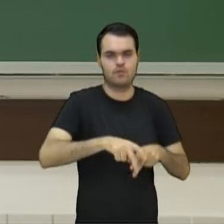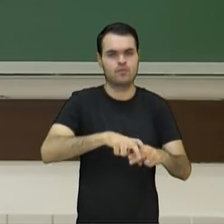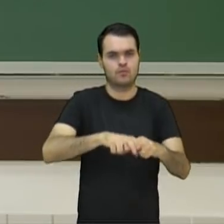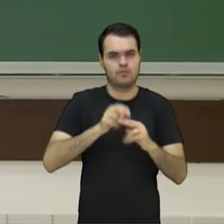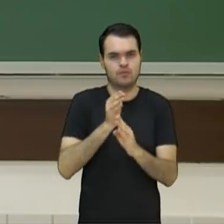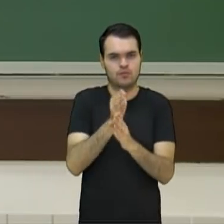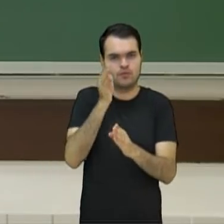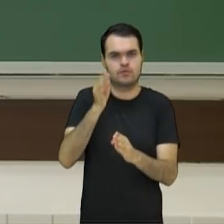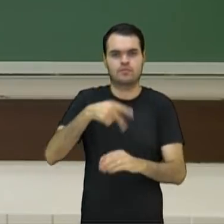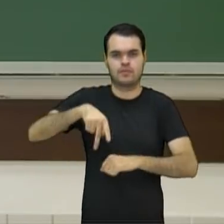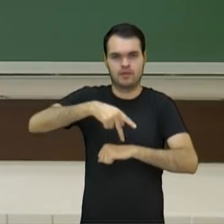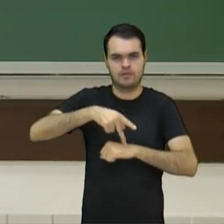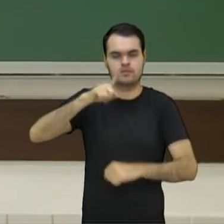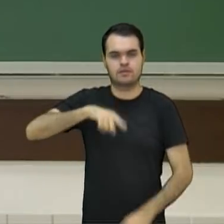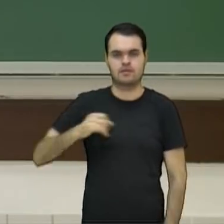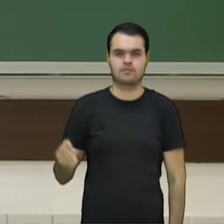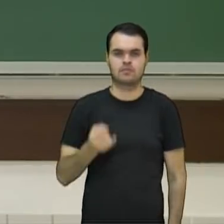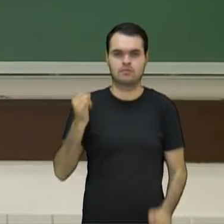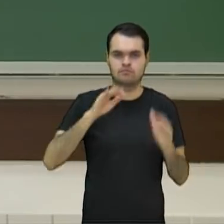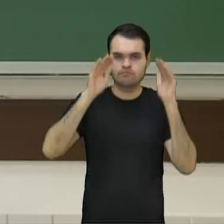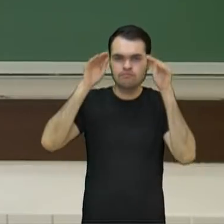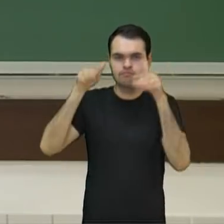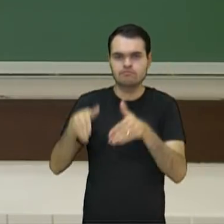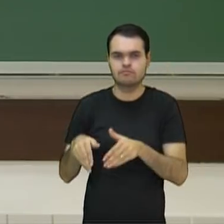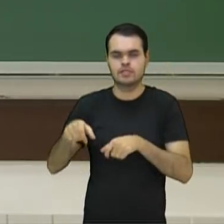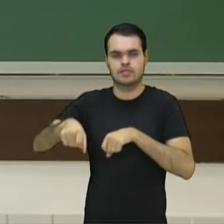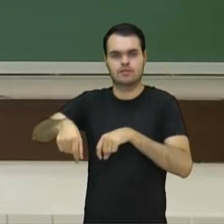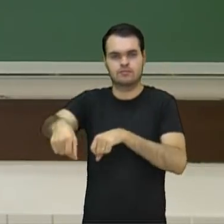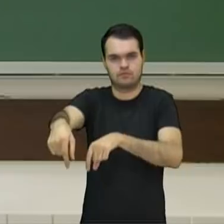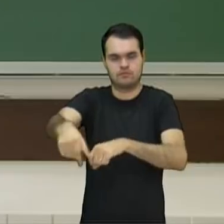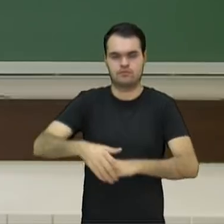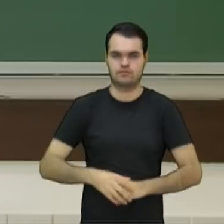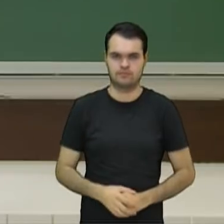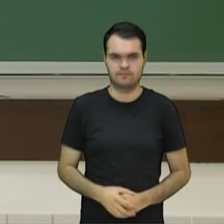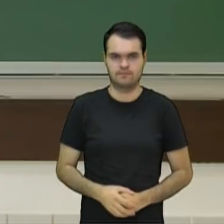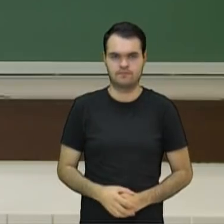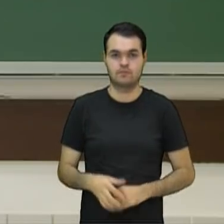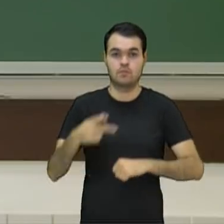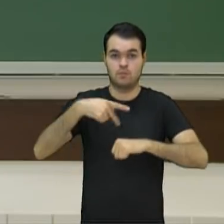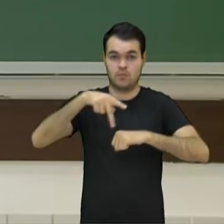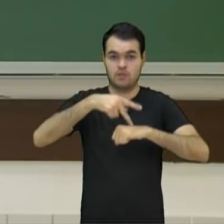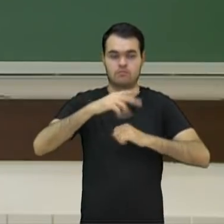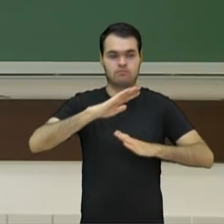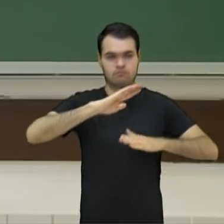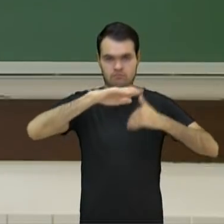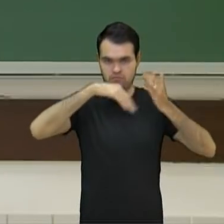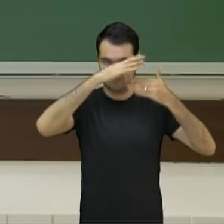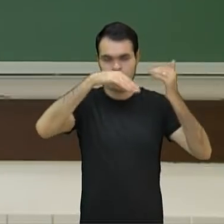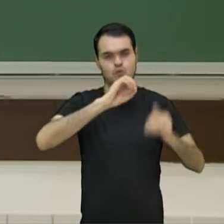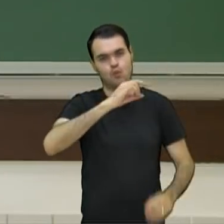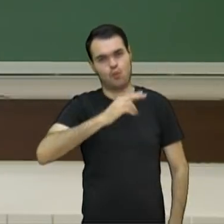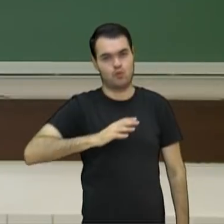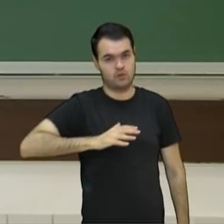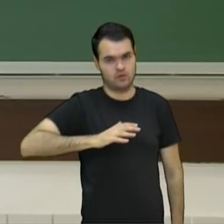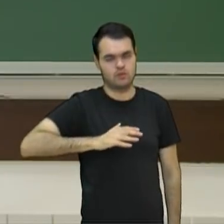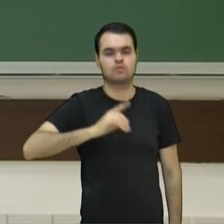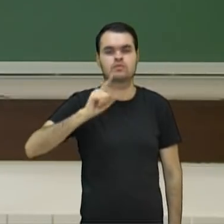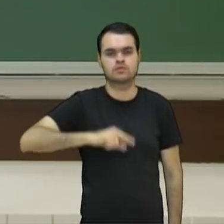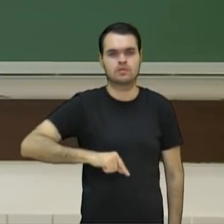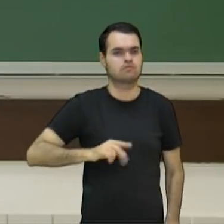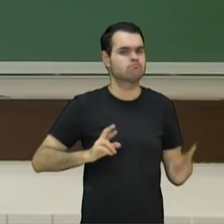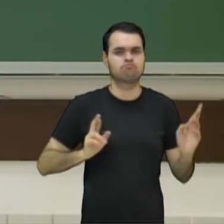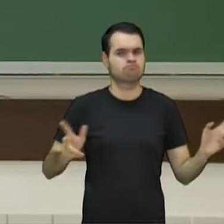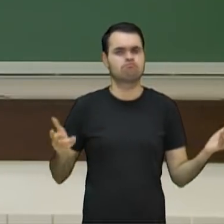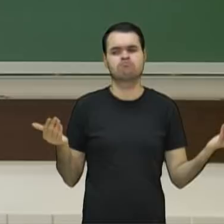país é importante dar atenção para a agricultura. Nos países desenvolvidos ou ricos, a situação não